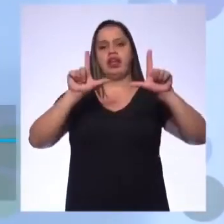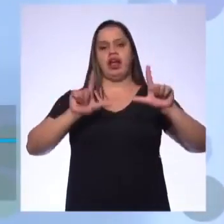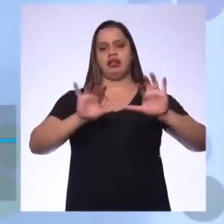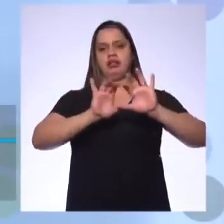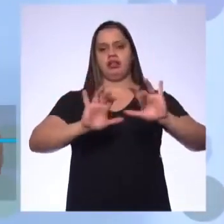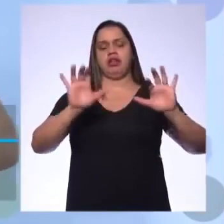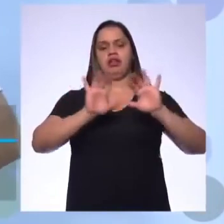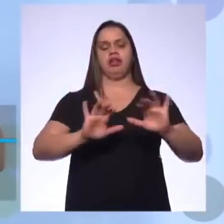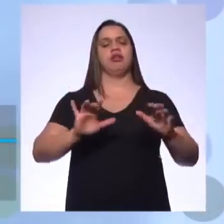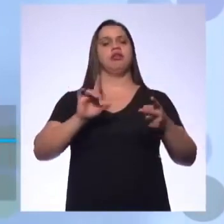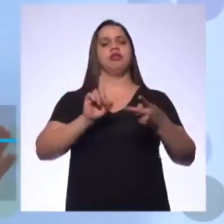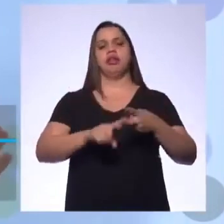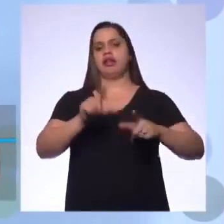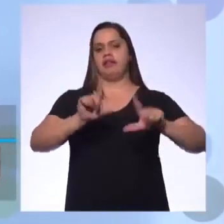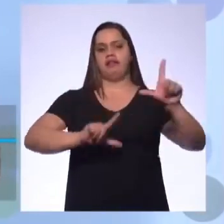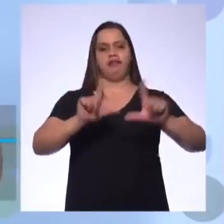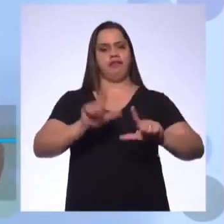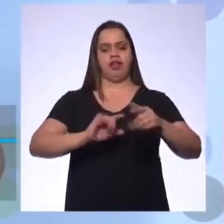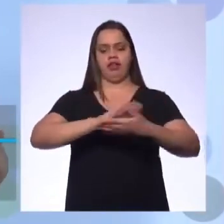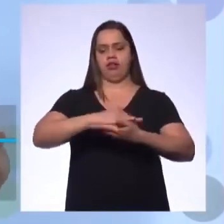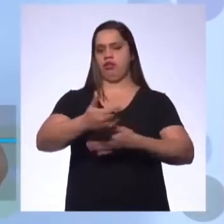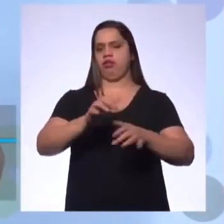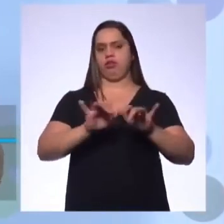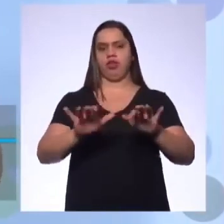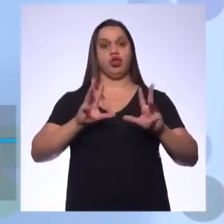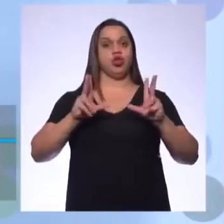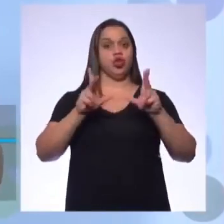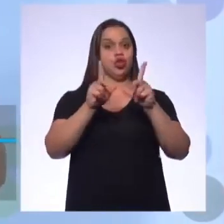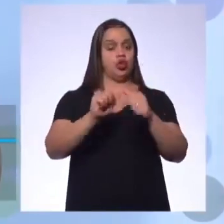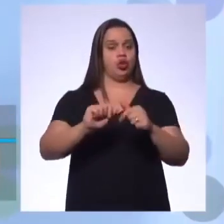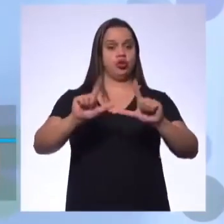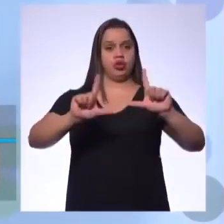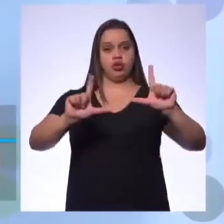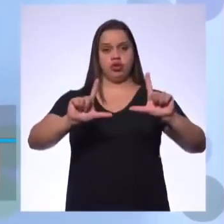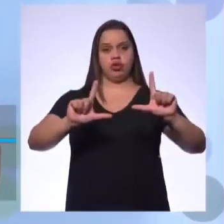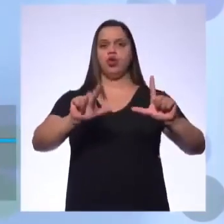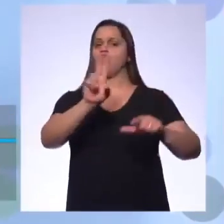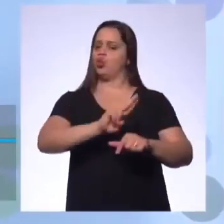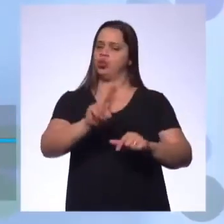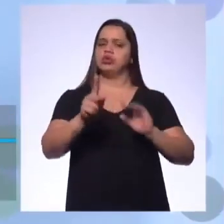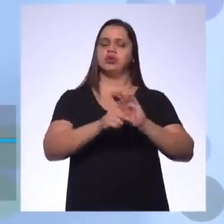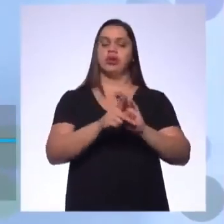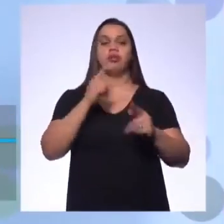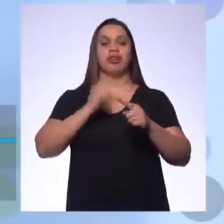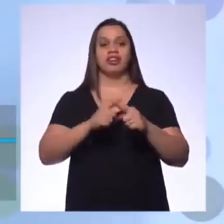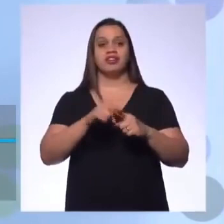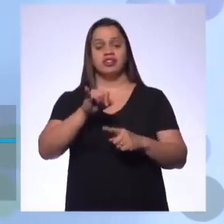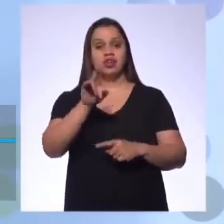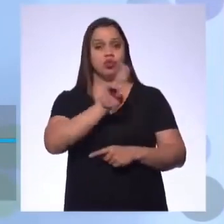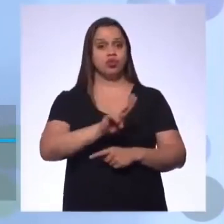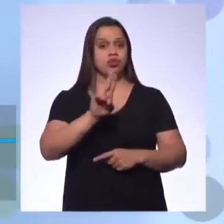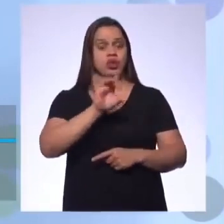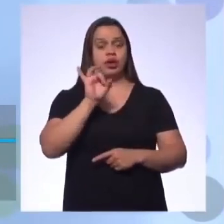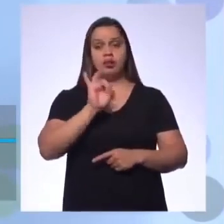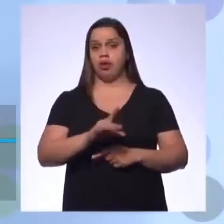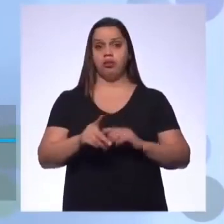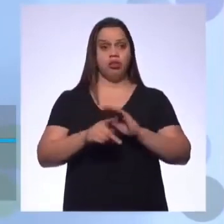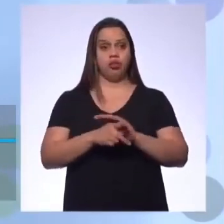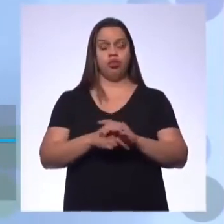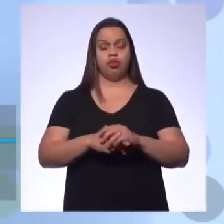televisão, todas as telas, todos os displays, eles usam esse mecanismo. Porque se você olhar com uma lente também aí na